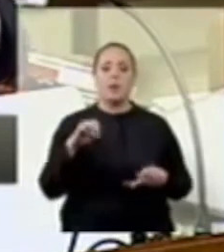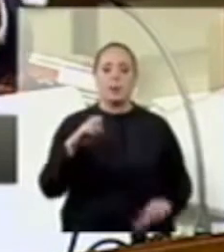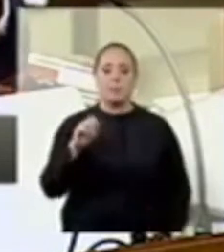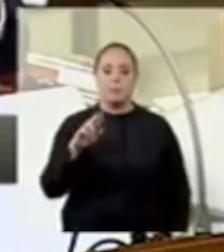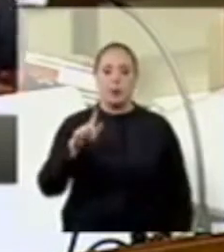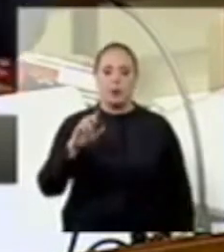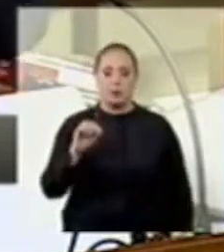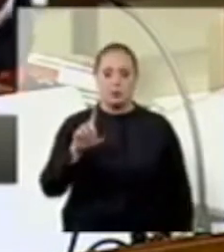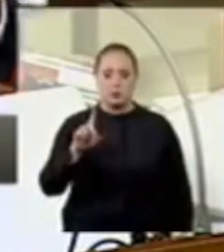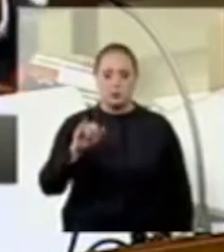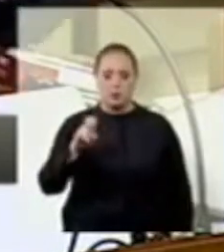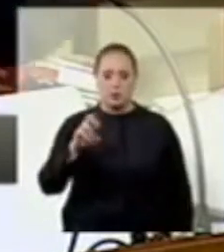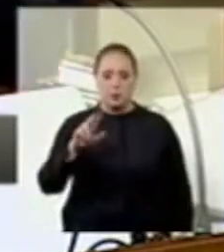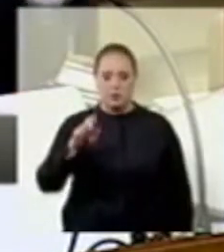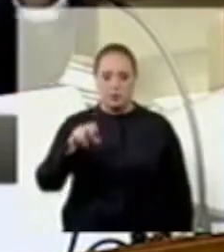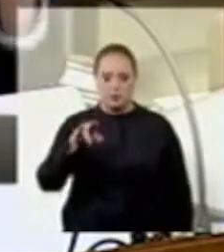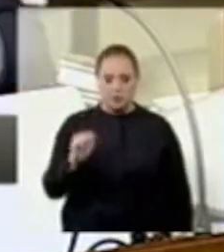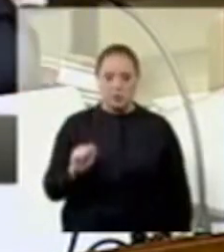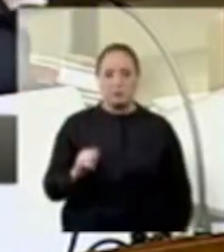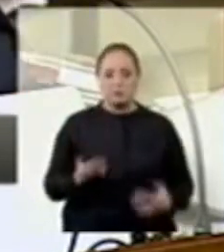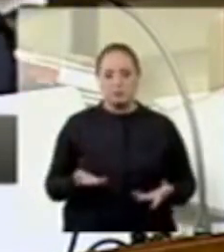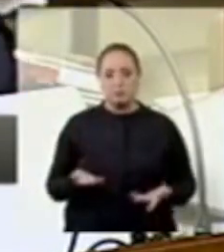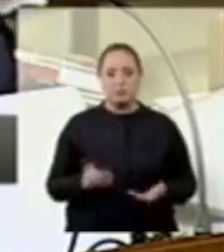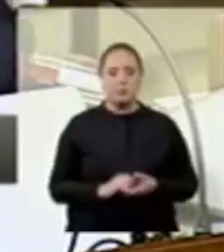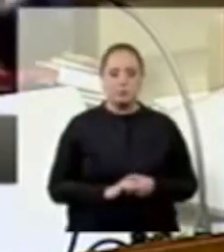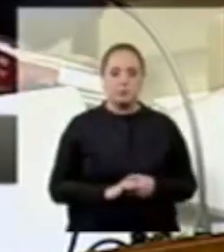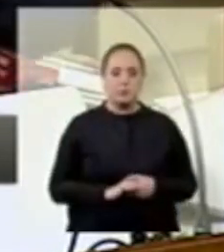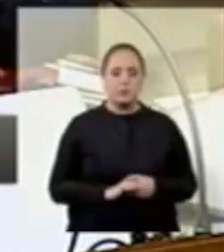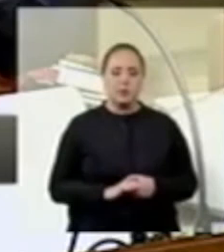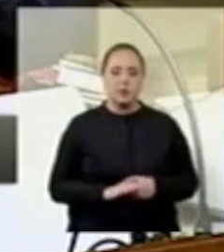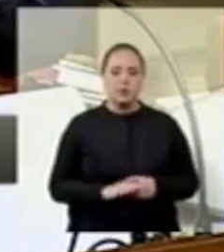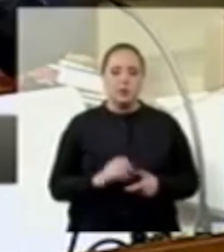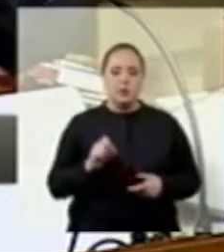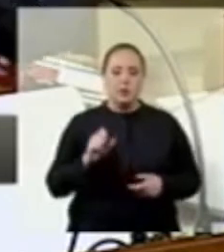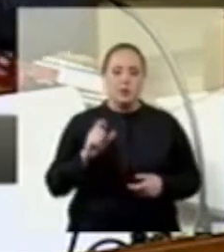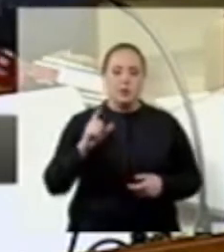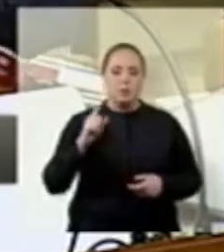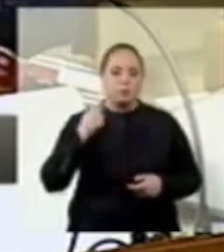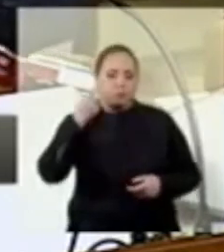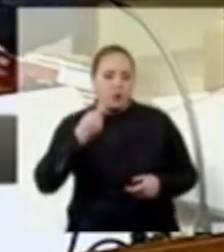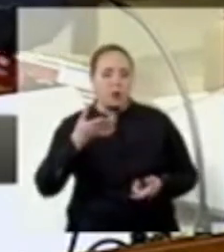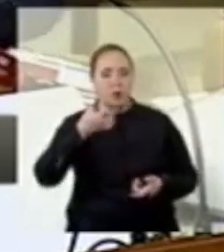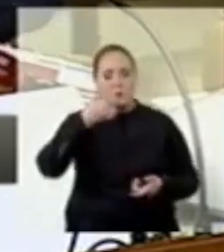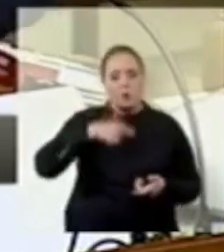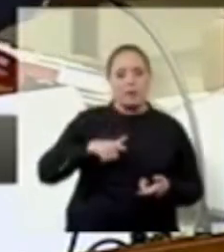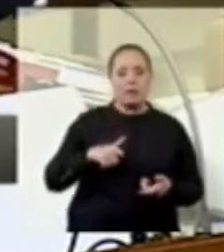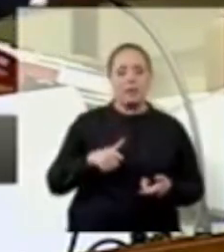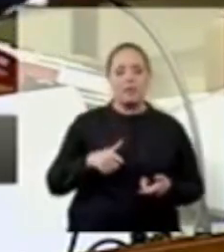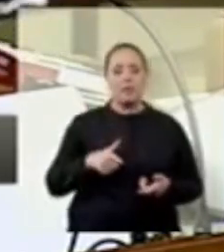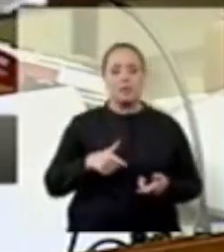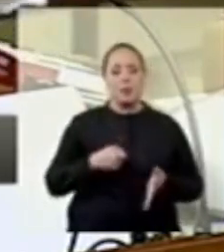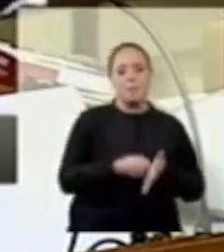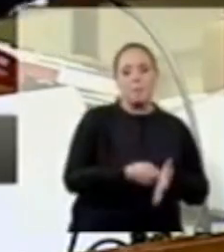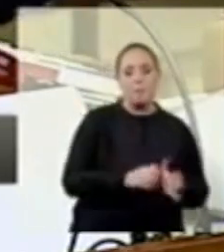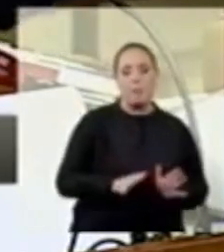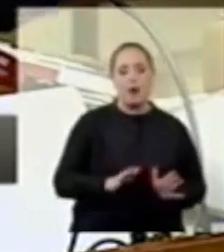e se for o advogado já vive do outro lado se você consegue impor embargos de divergência